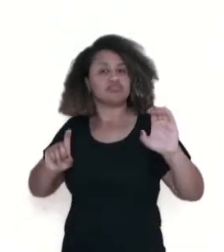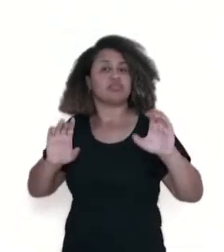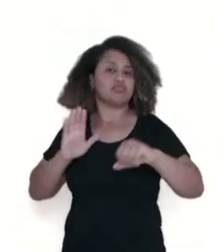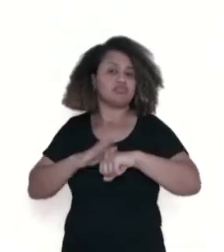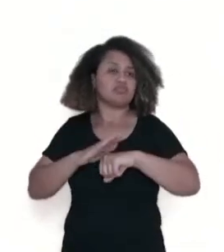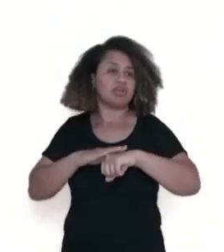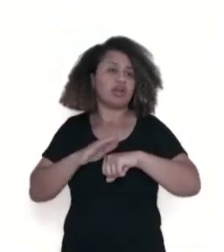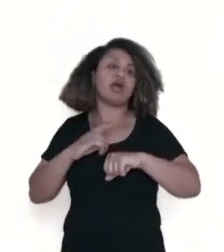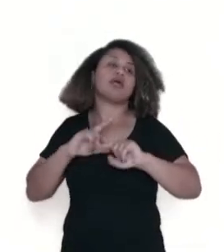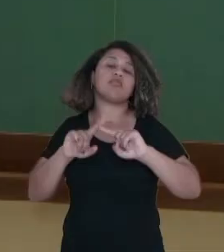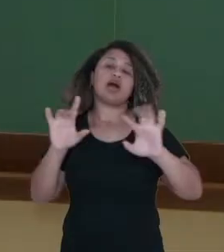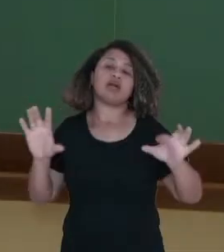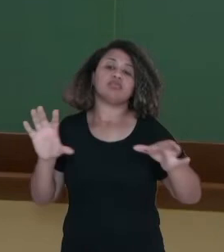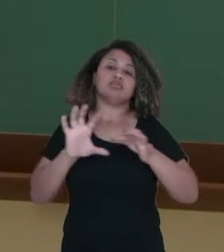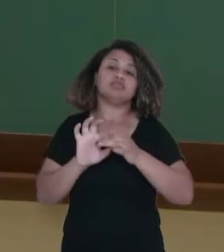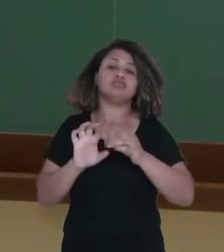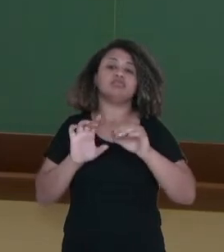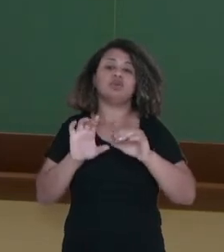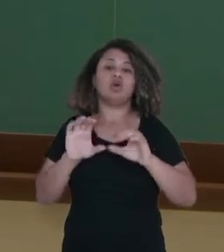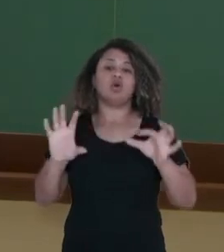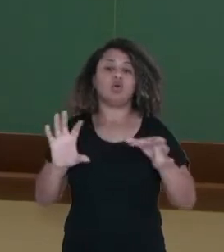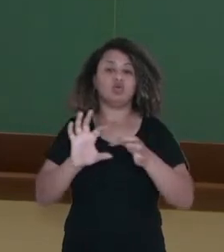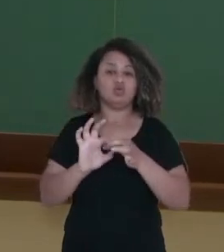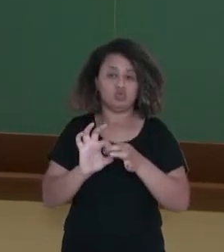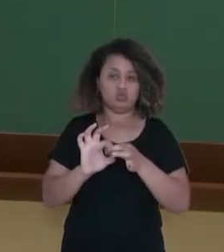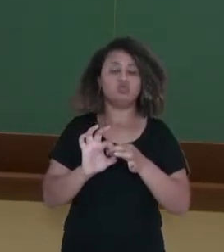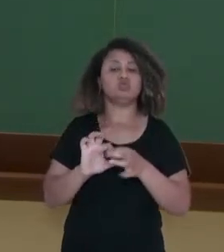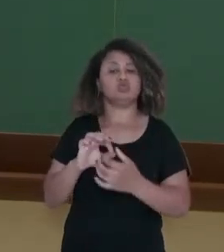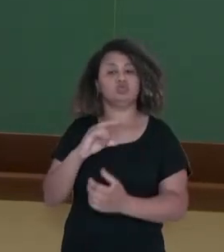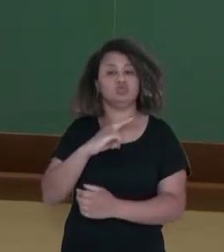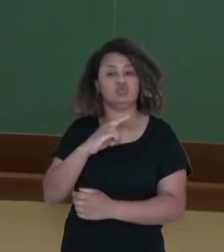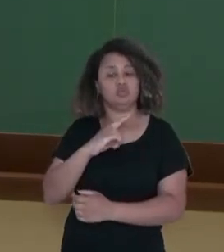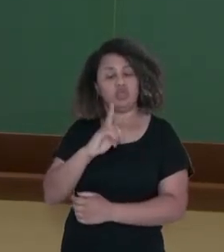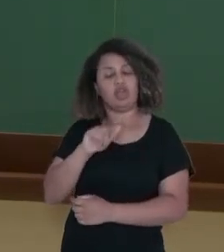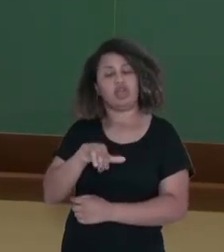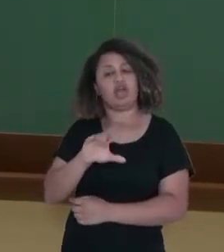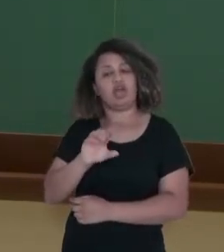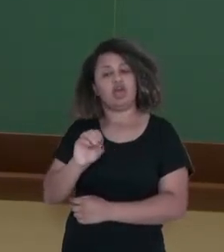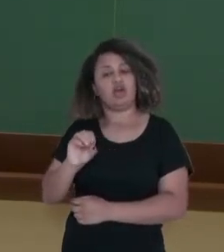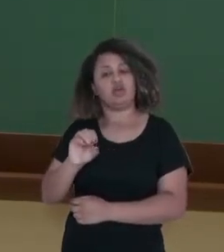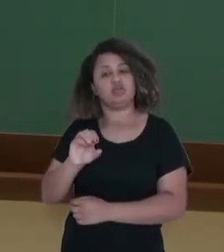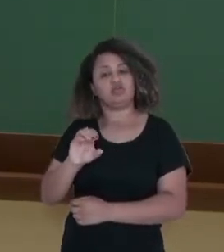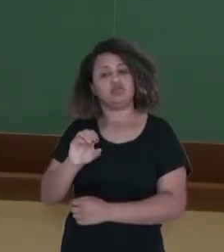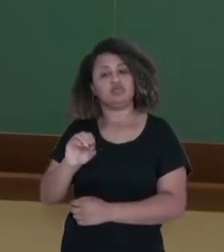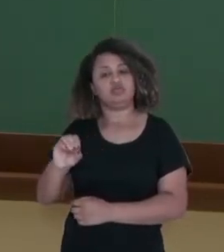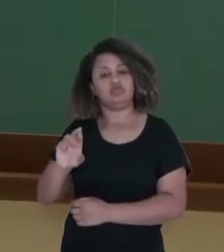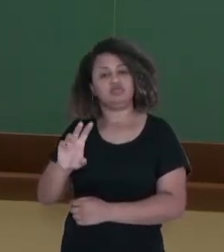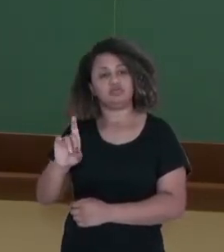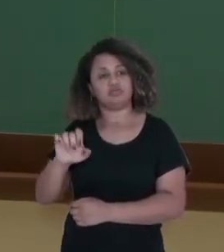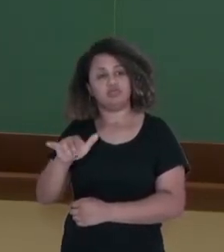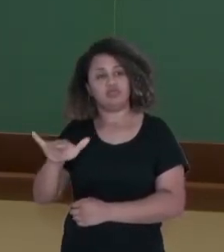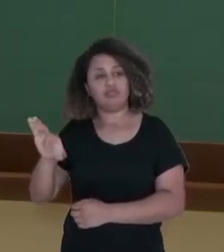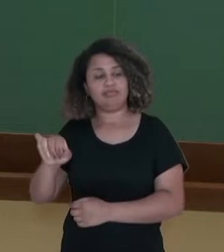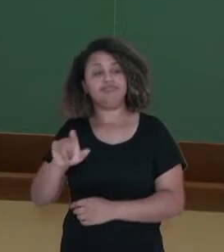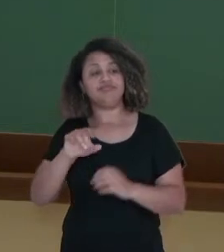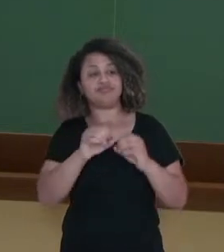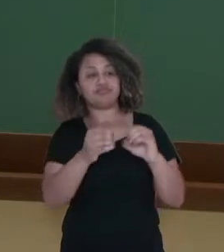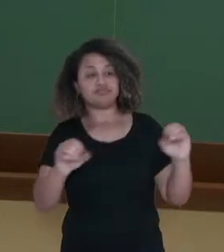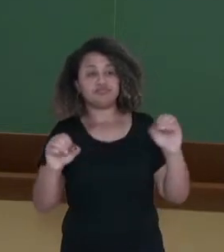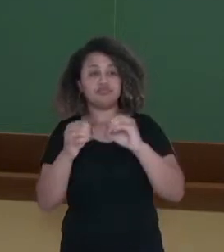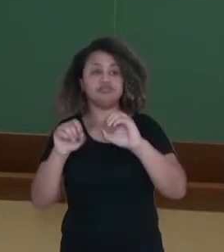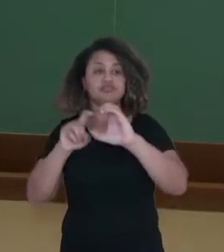ligadas por uma conjunção que nós chamamos de conjunção coordenativa. Elas são classificadas como orações